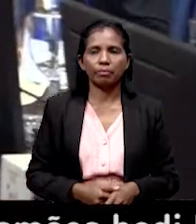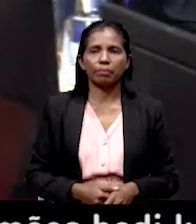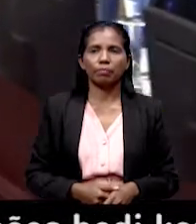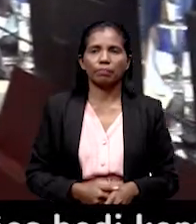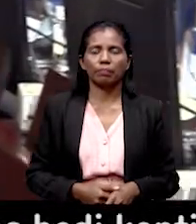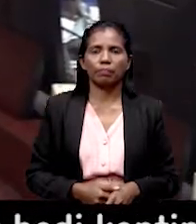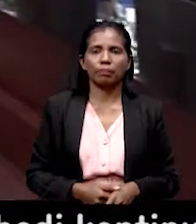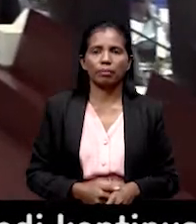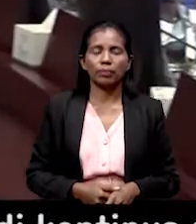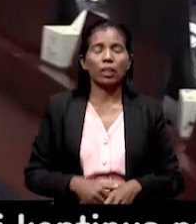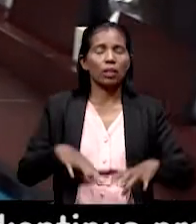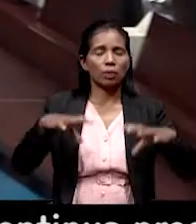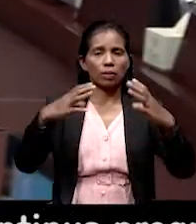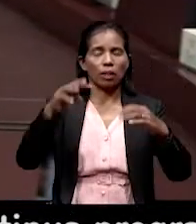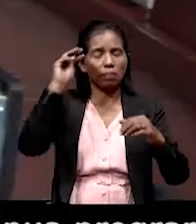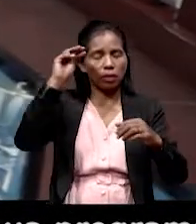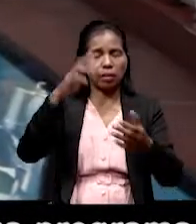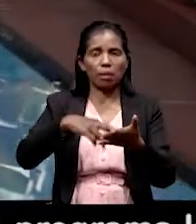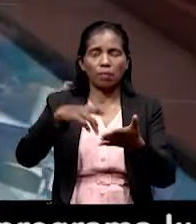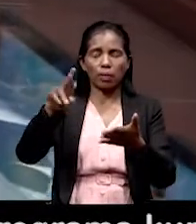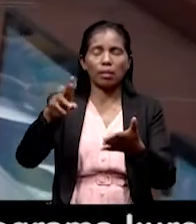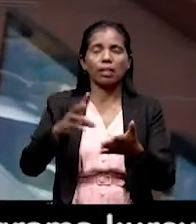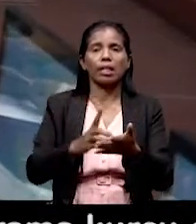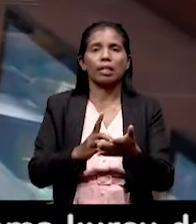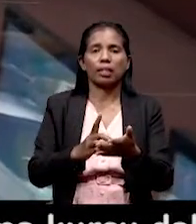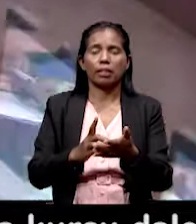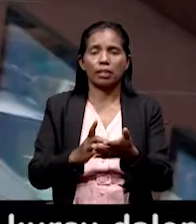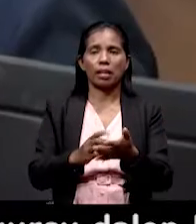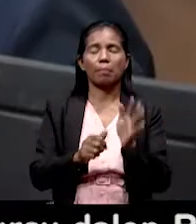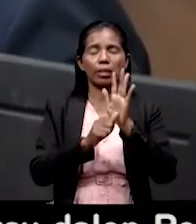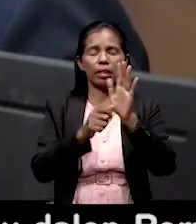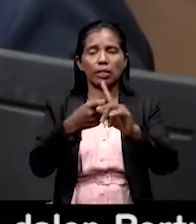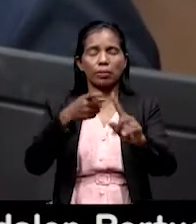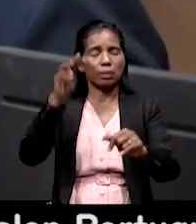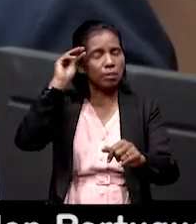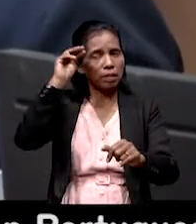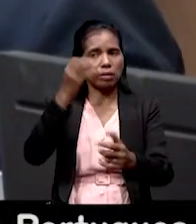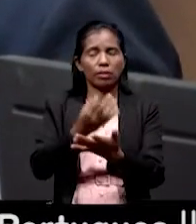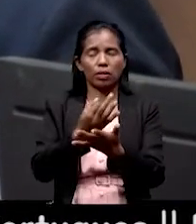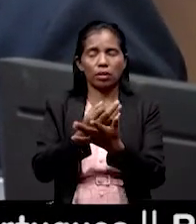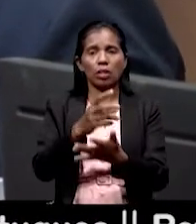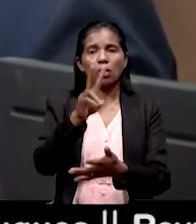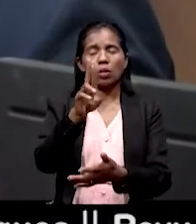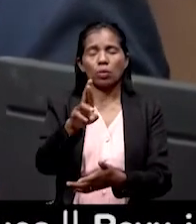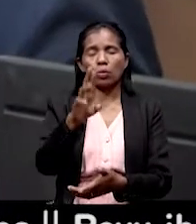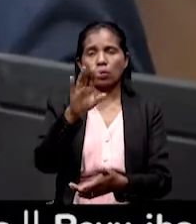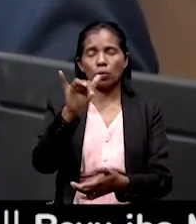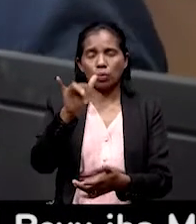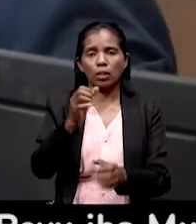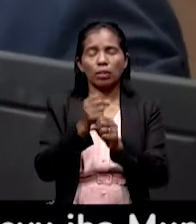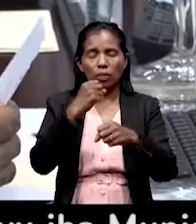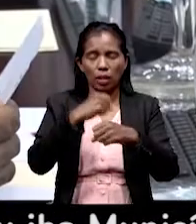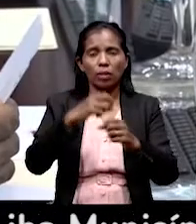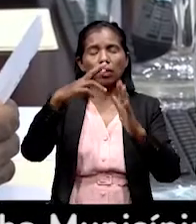O Conselho Ministro aprova o projeto de decreto-lei IDA NEBE apresenta o Ministro Finanças Rui Augusto Gomes a tocria no regula